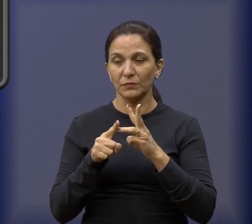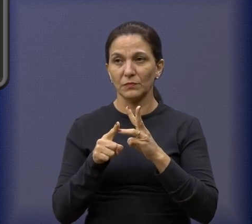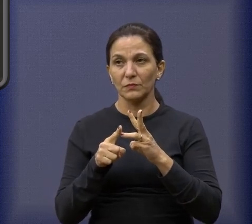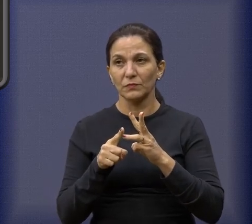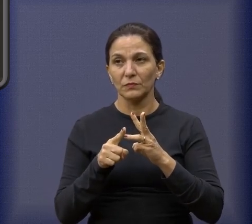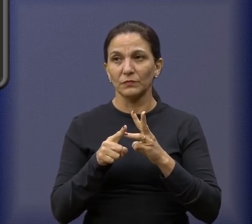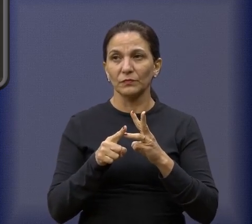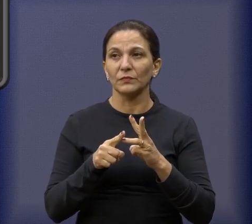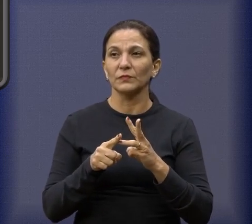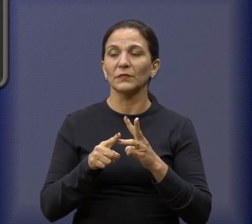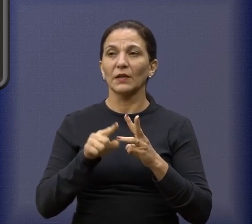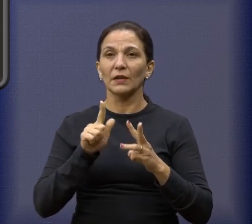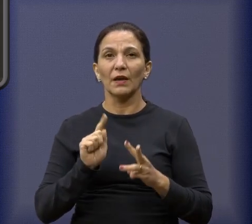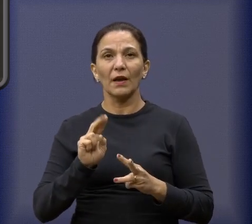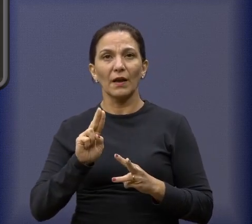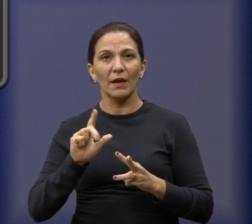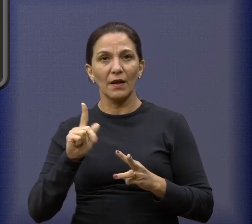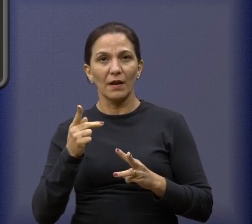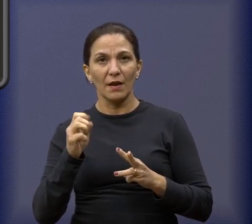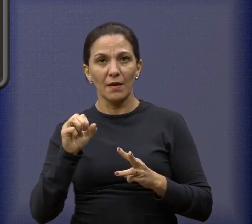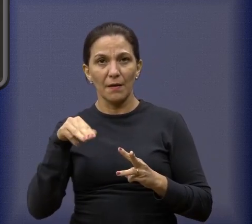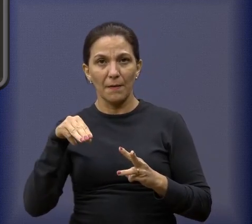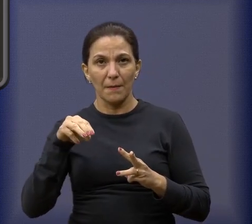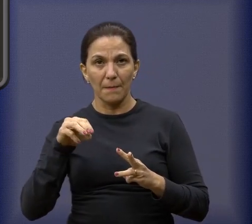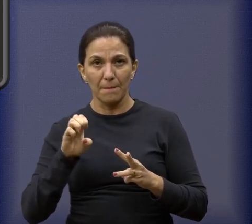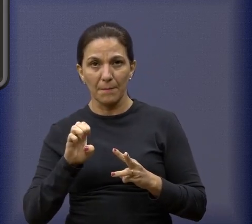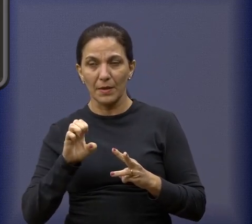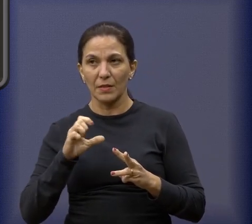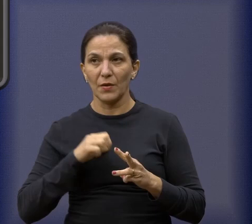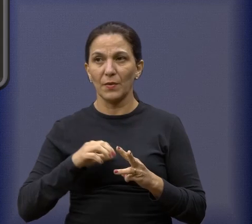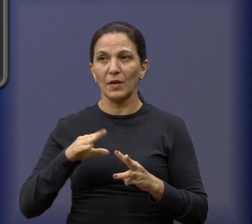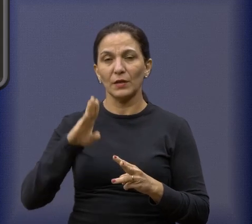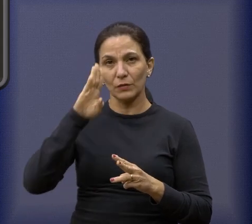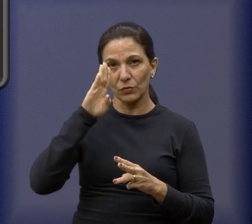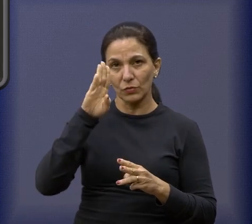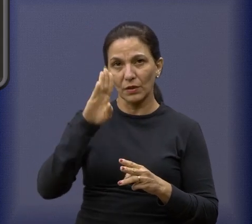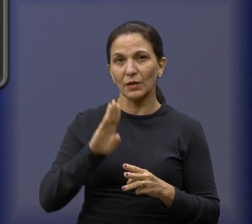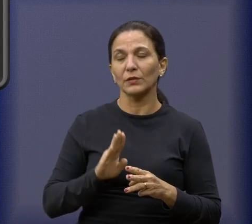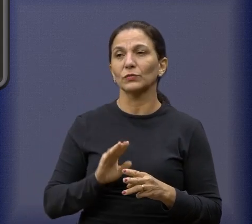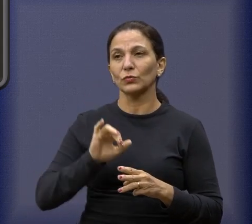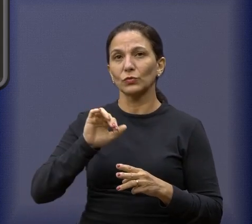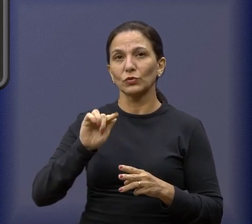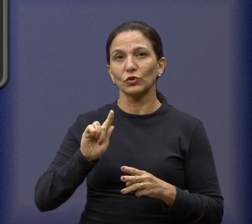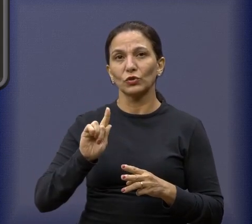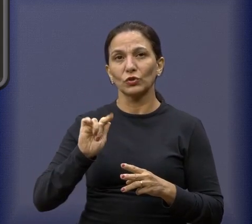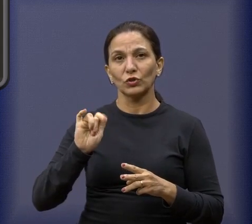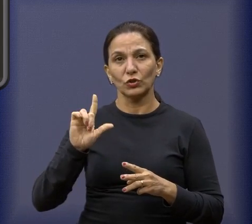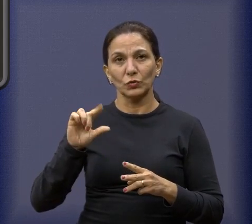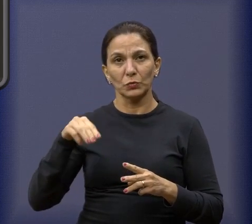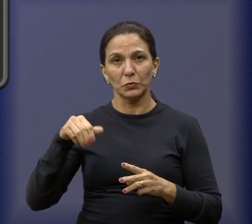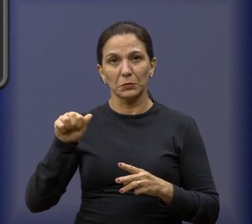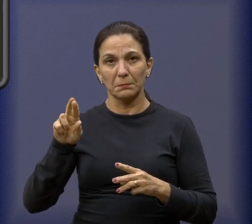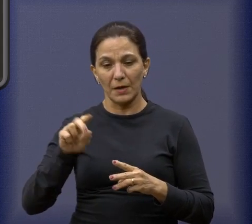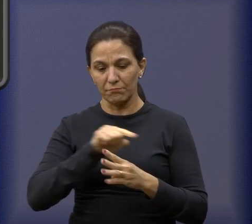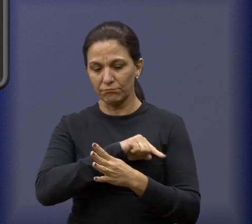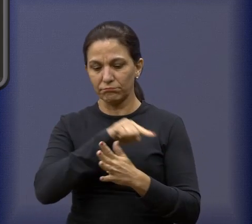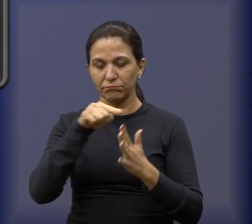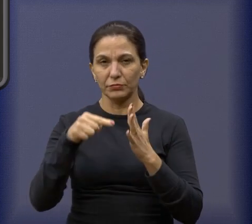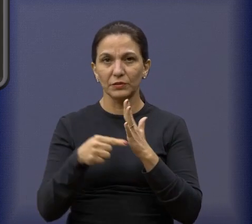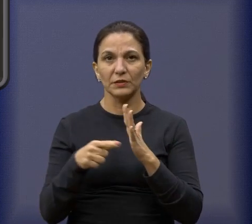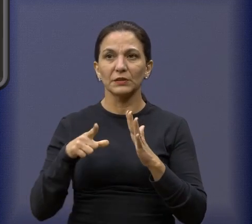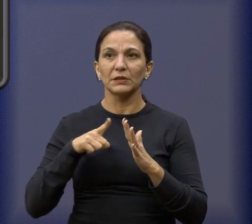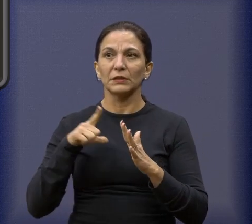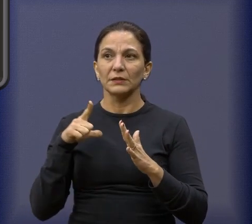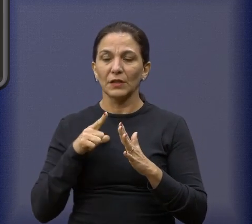presidente, o Cabo Guilherme Augusto Lacasse e o soldado Gilmar Tadeu dos Santos. A equipe policial realizou uma operação na rodovia